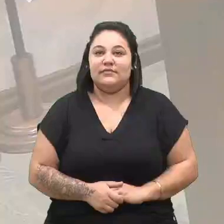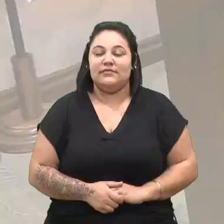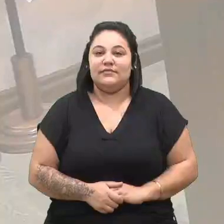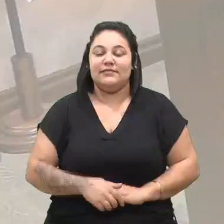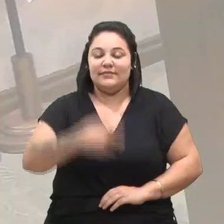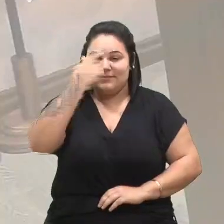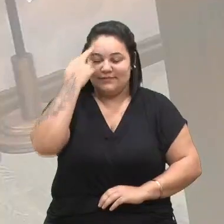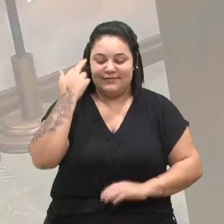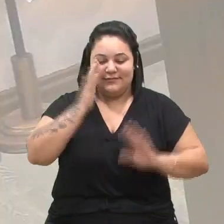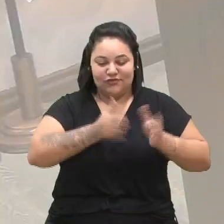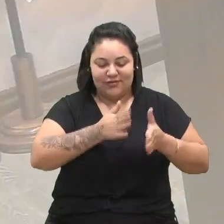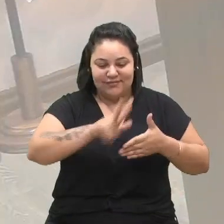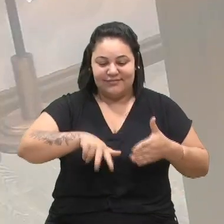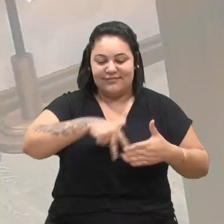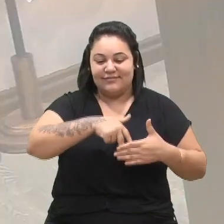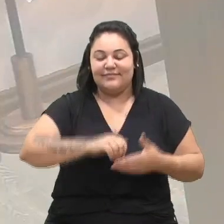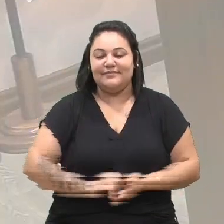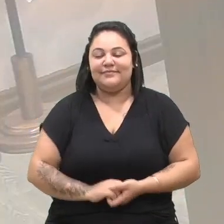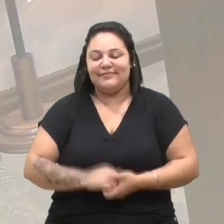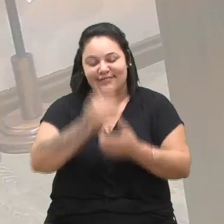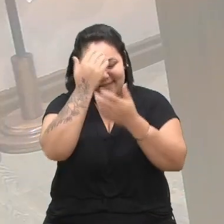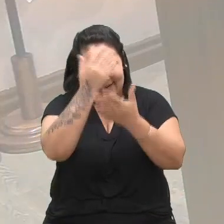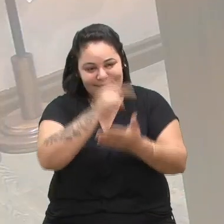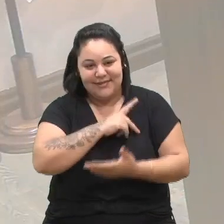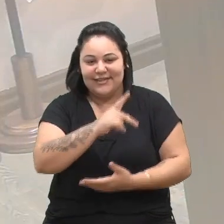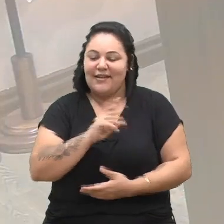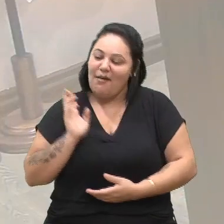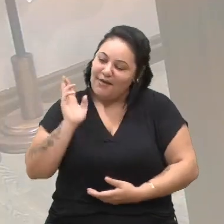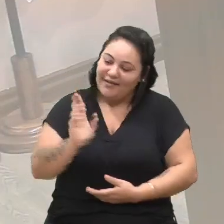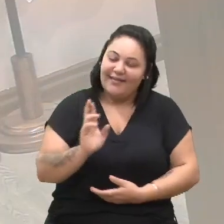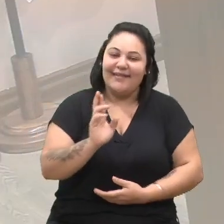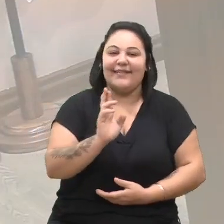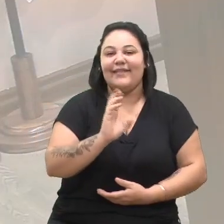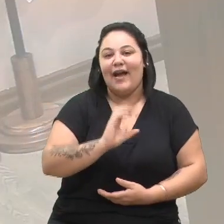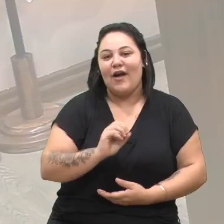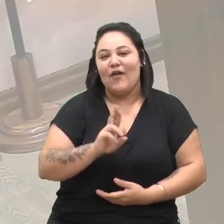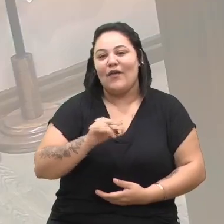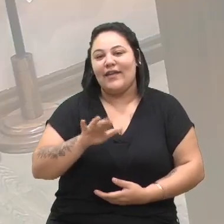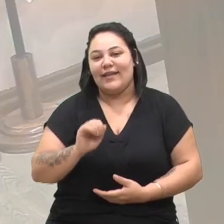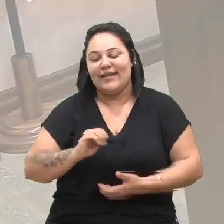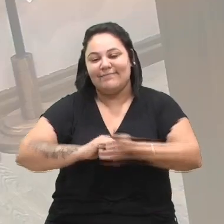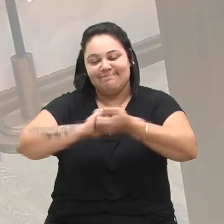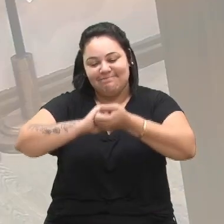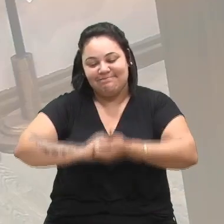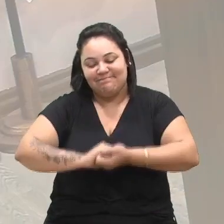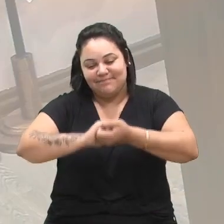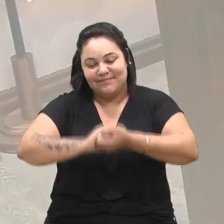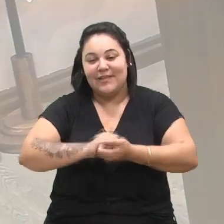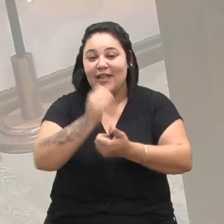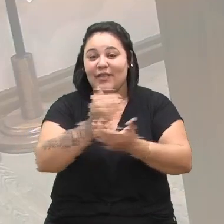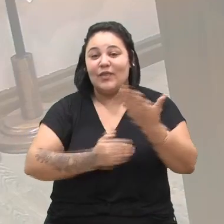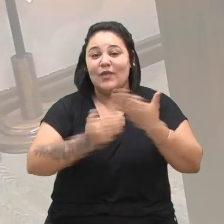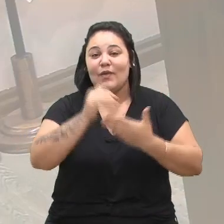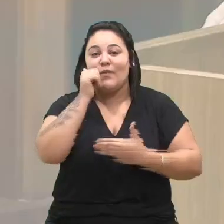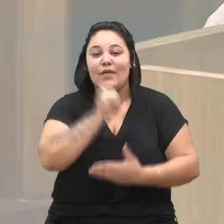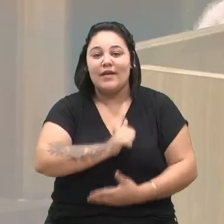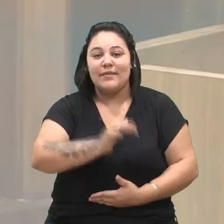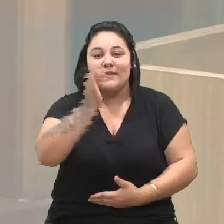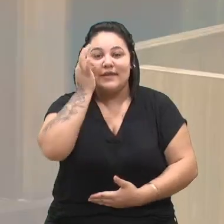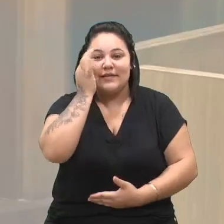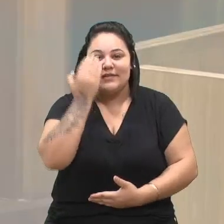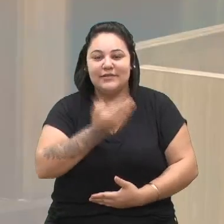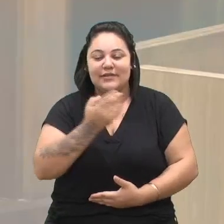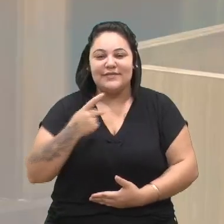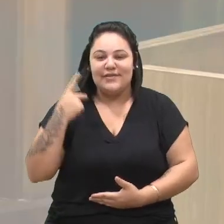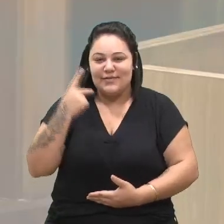Obrigado, presidente. Quero, em nome da dona Corina, saudar todas as mulheres aqui presentes no nosso plenário e as